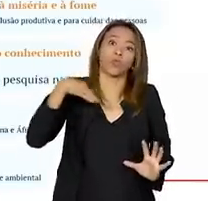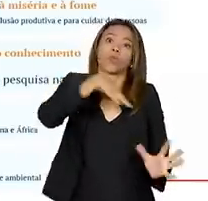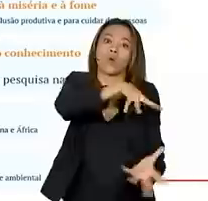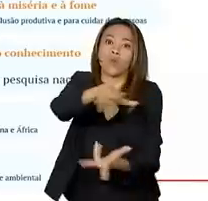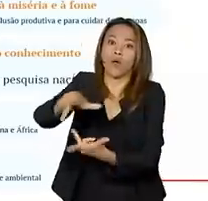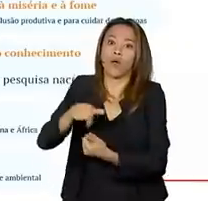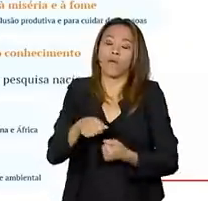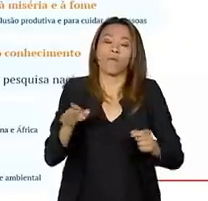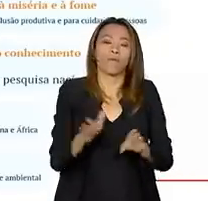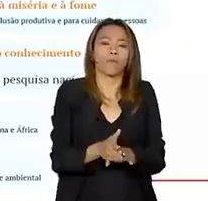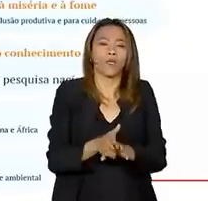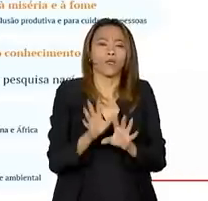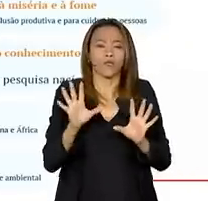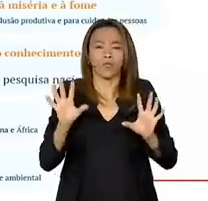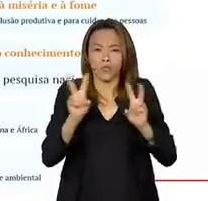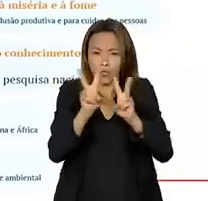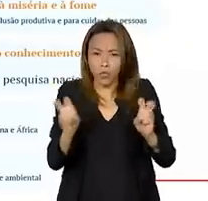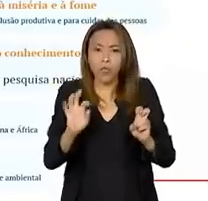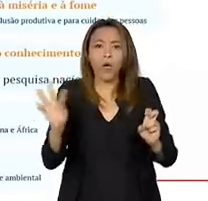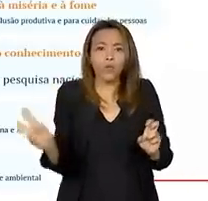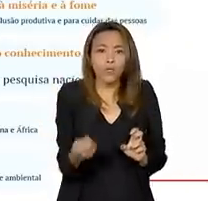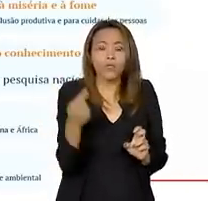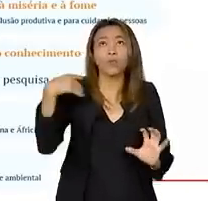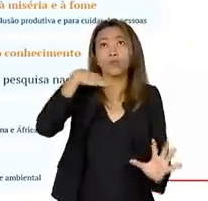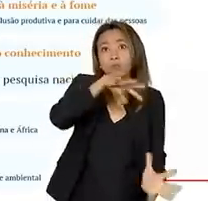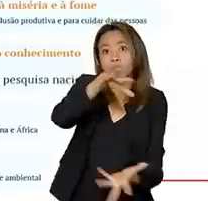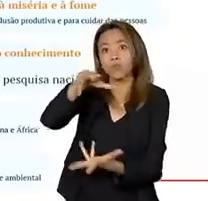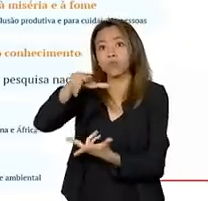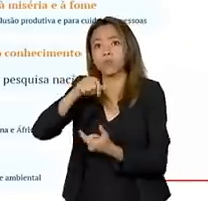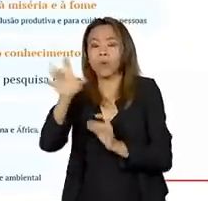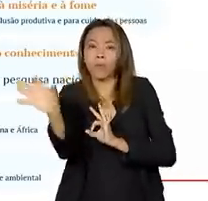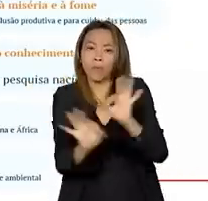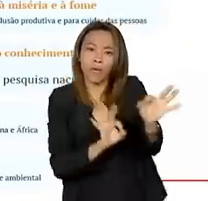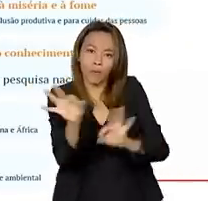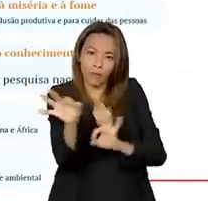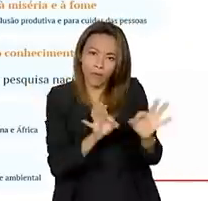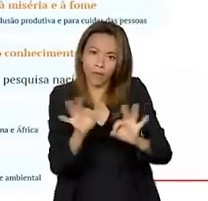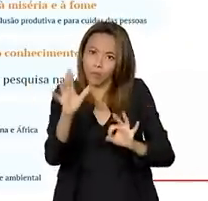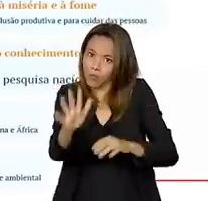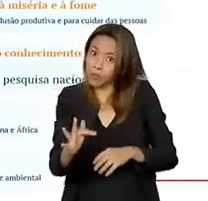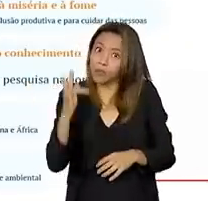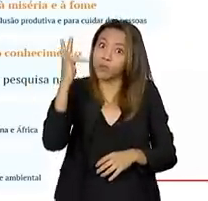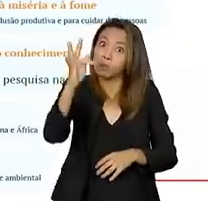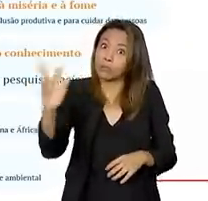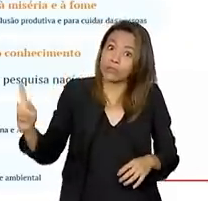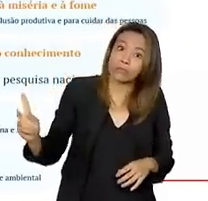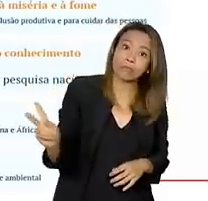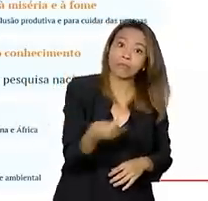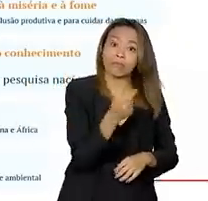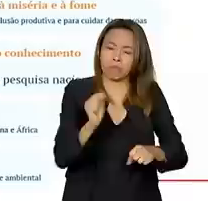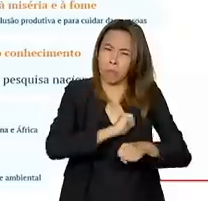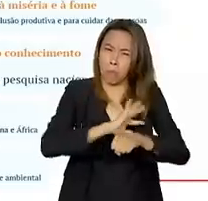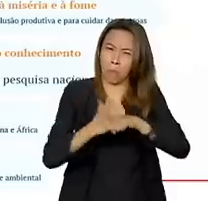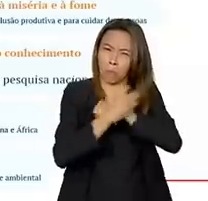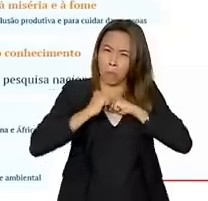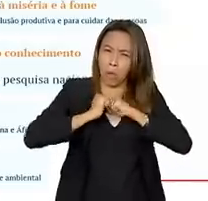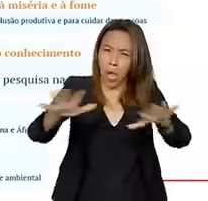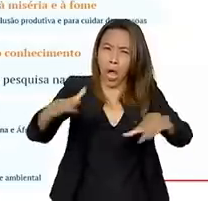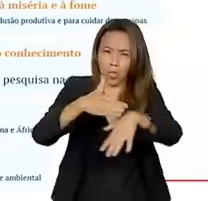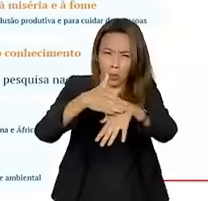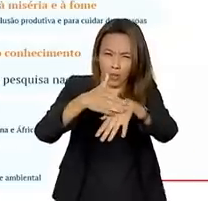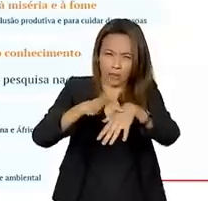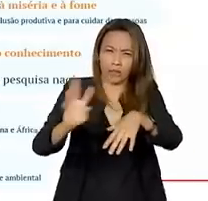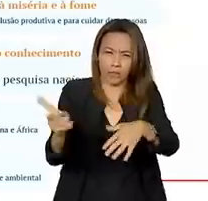geopolítica, eu quero destacar também a preparação para futuras pandemias. E esse é um dos pilares importantes. E